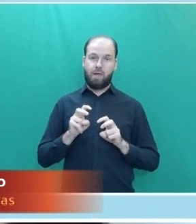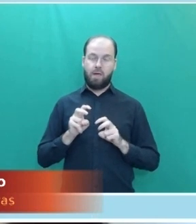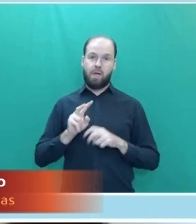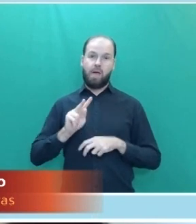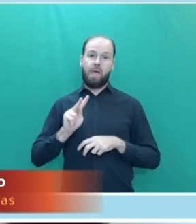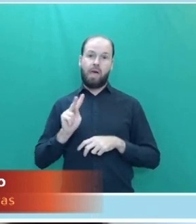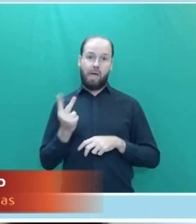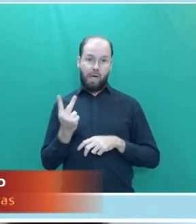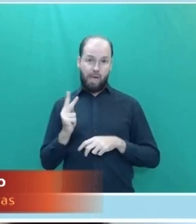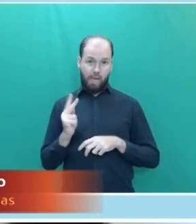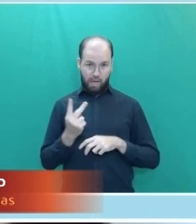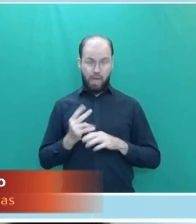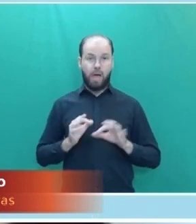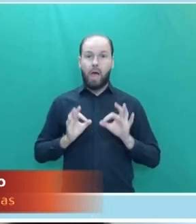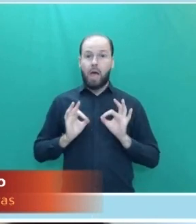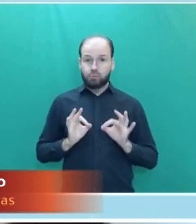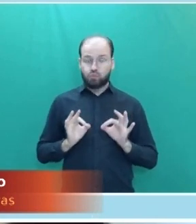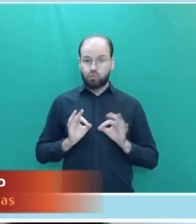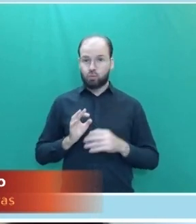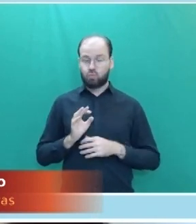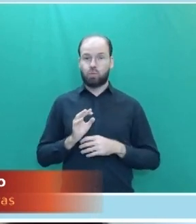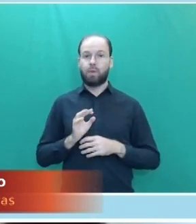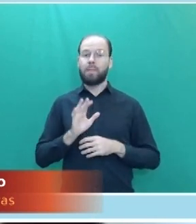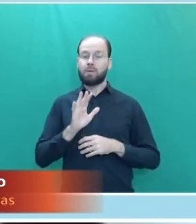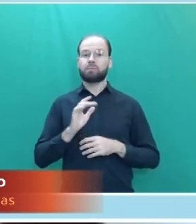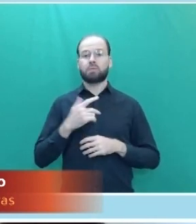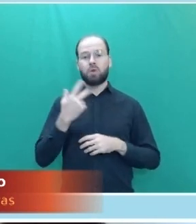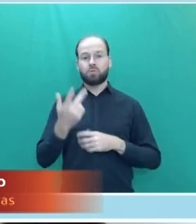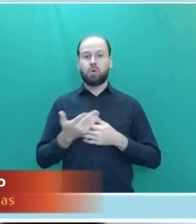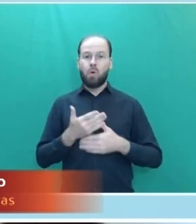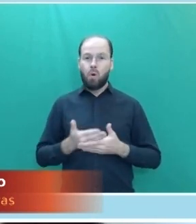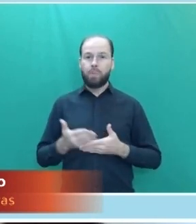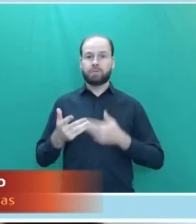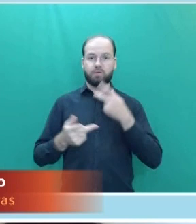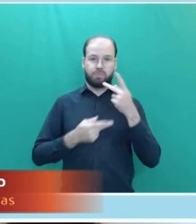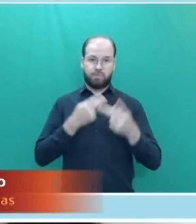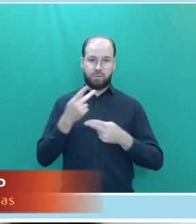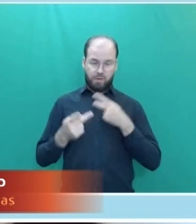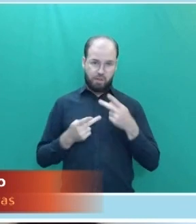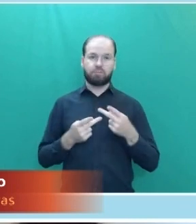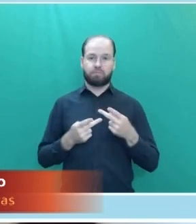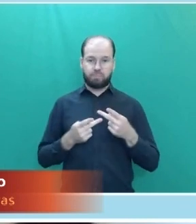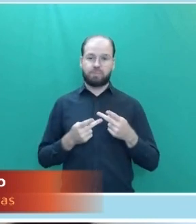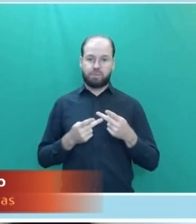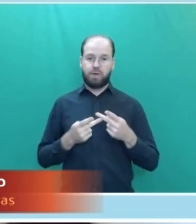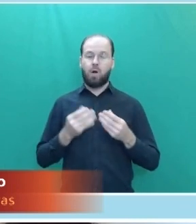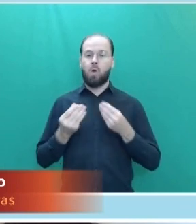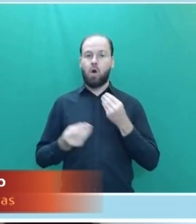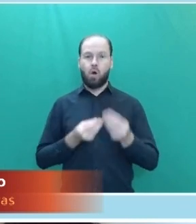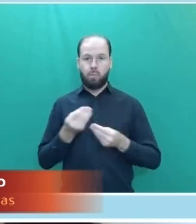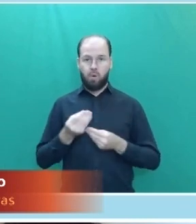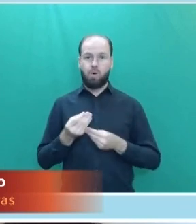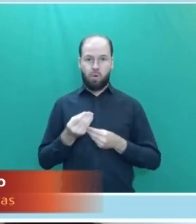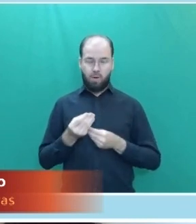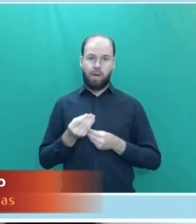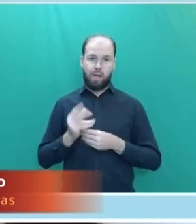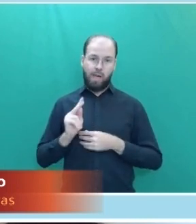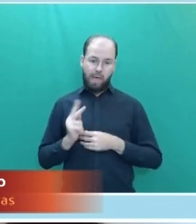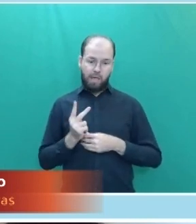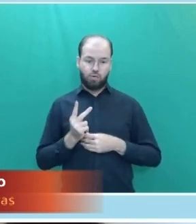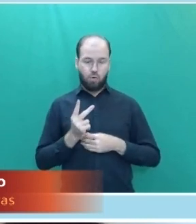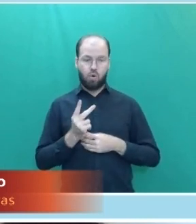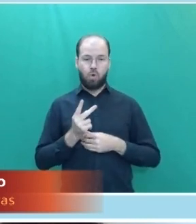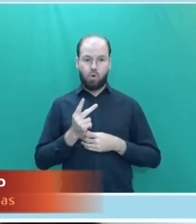por exemplo, eu acho que a gente já pode começar a falar sobre uma cis-heteronormatividade, porque sempre é falado